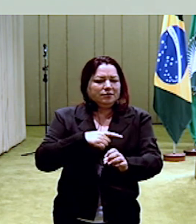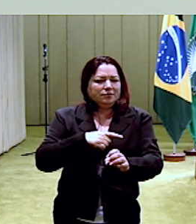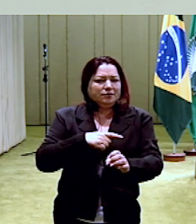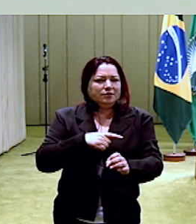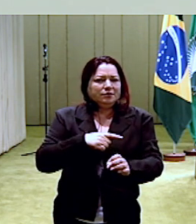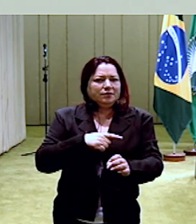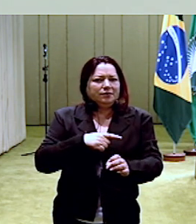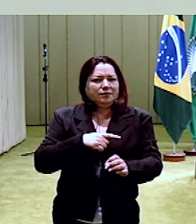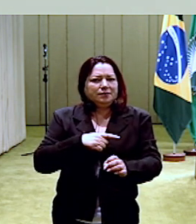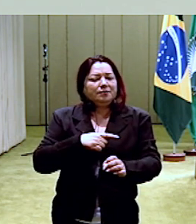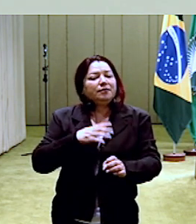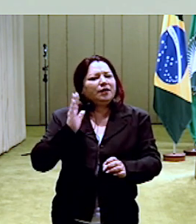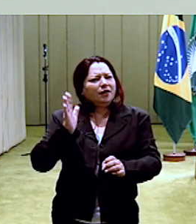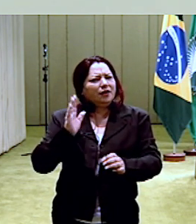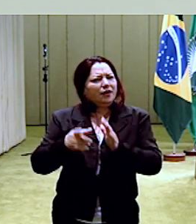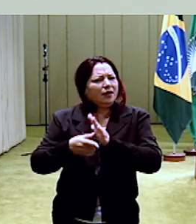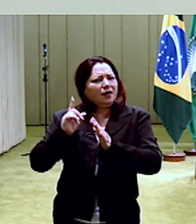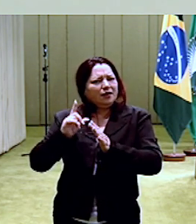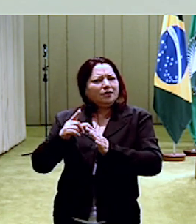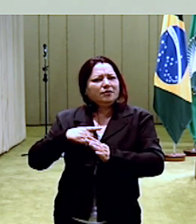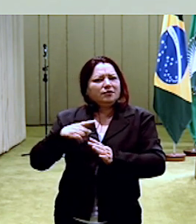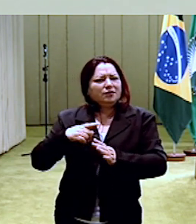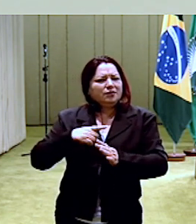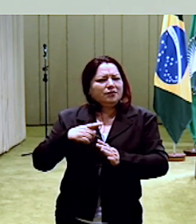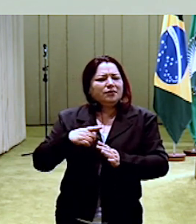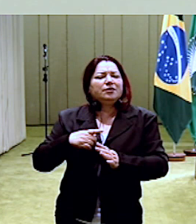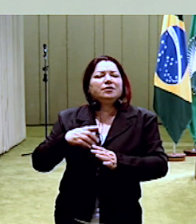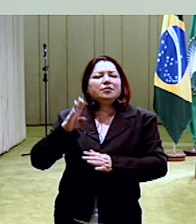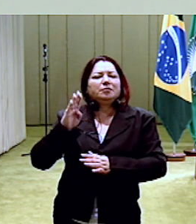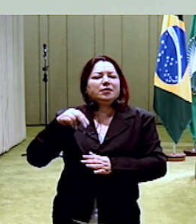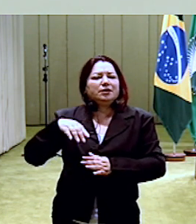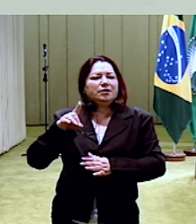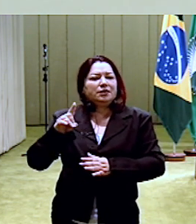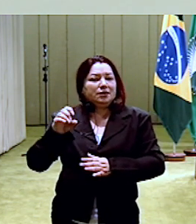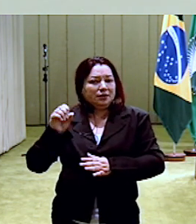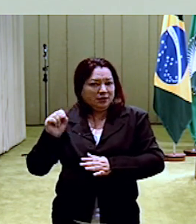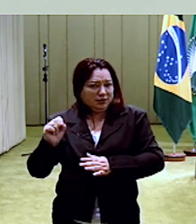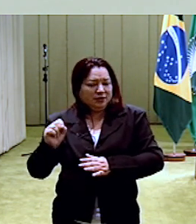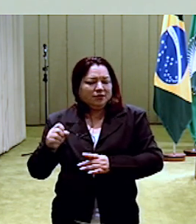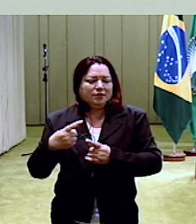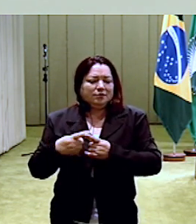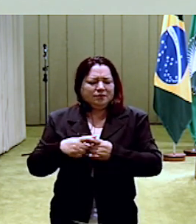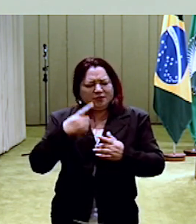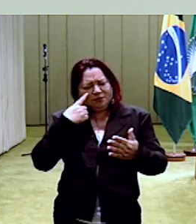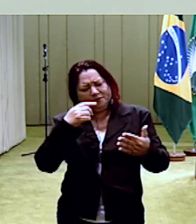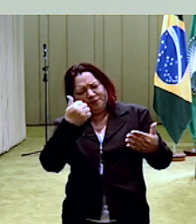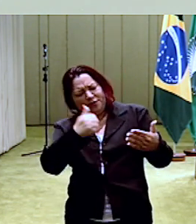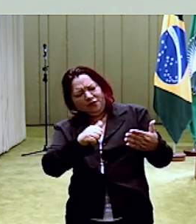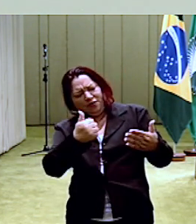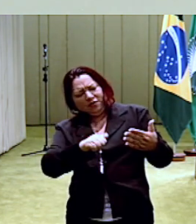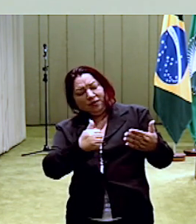no continente africano. Eu, mesmo antes de estar no BNDES, fui muito vocal e contra. Tinha uma análise bastante diferente. Acho